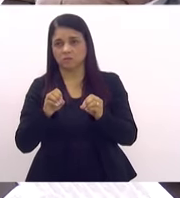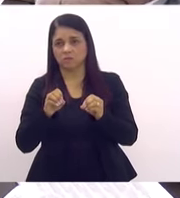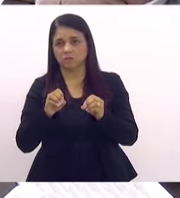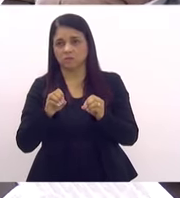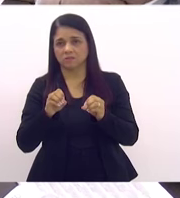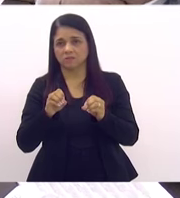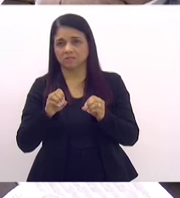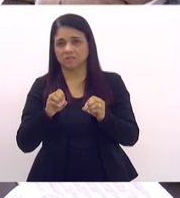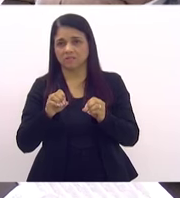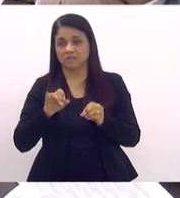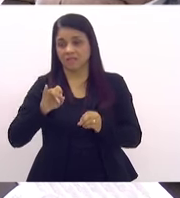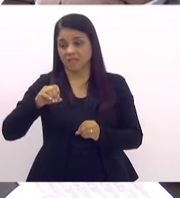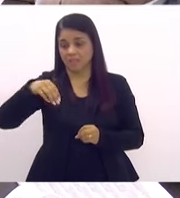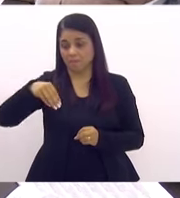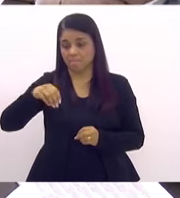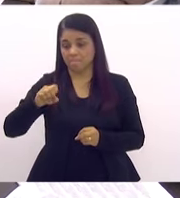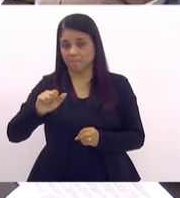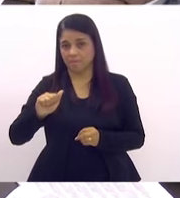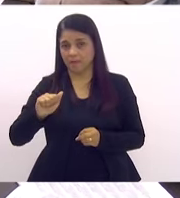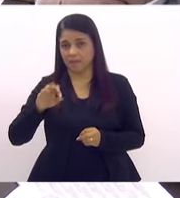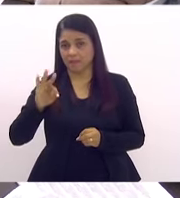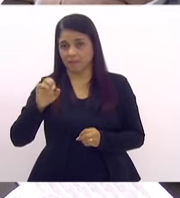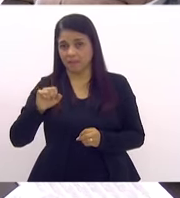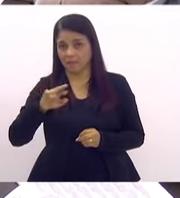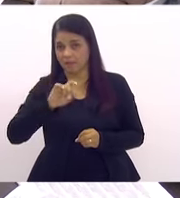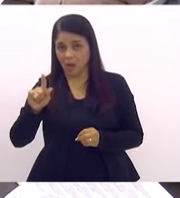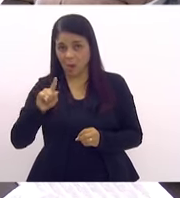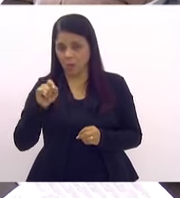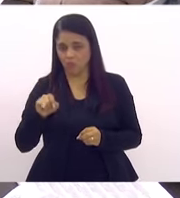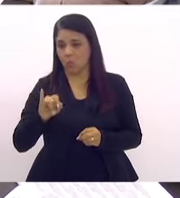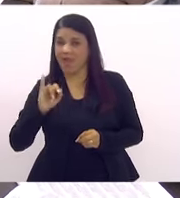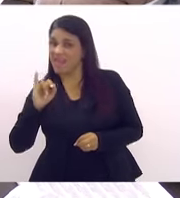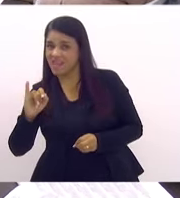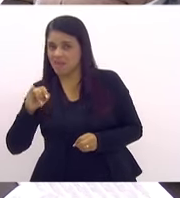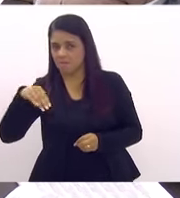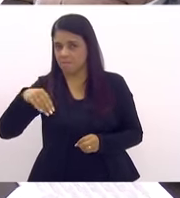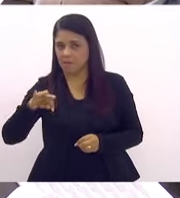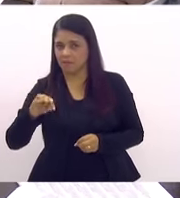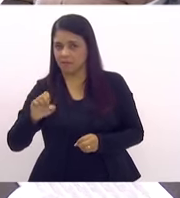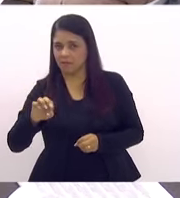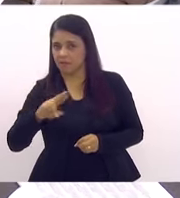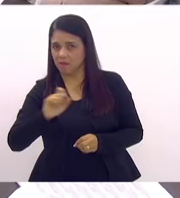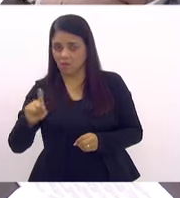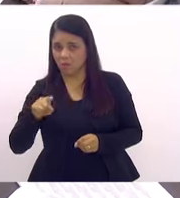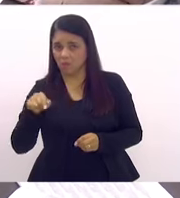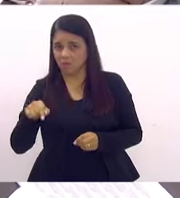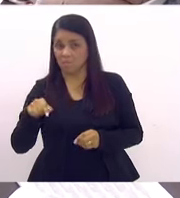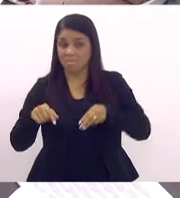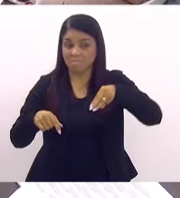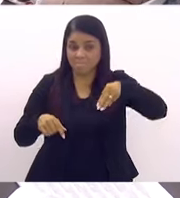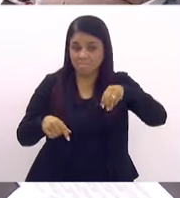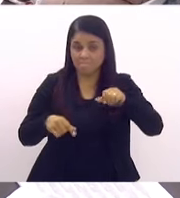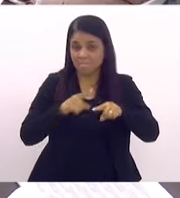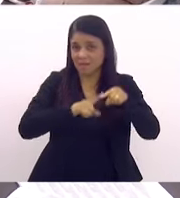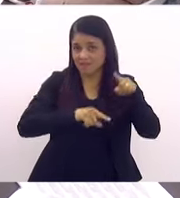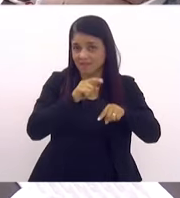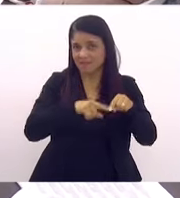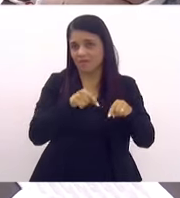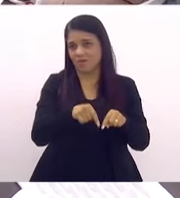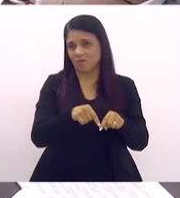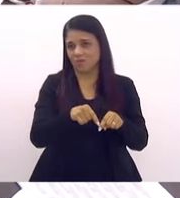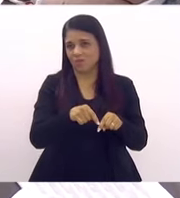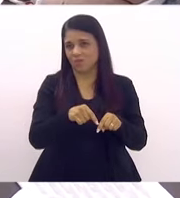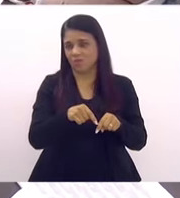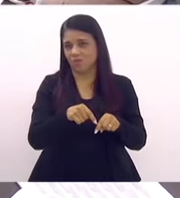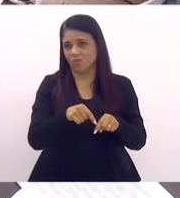invés de ser imaterial, ele é material, ele não é imaterial. Não, mas nesse caso não é. CCJ tem essa súmula. Nesse caso não é